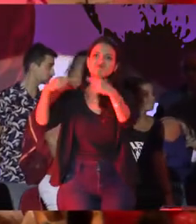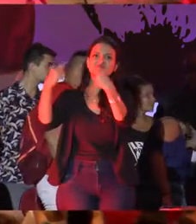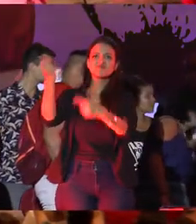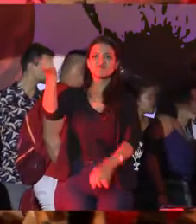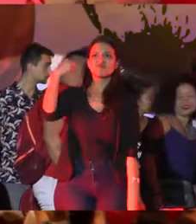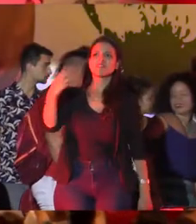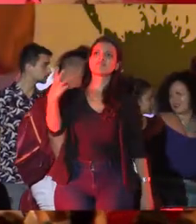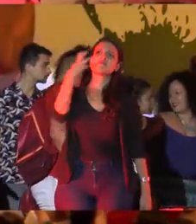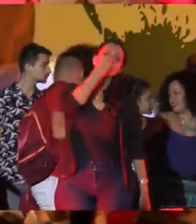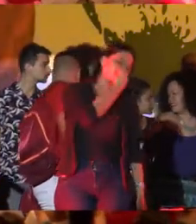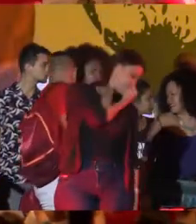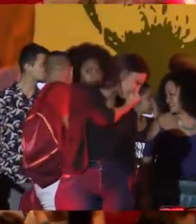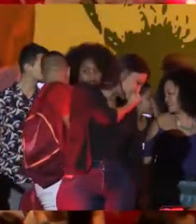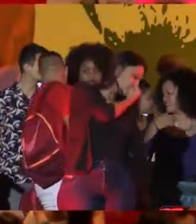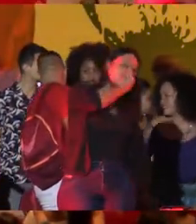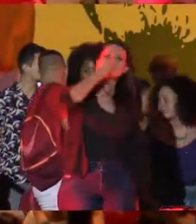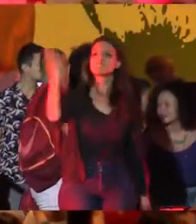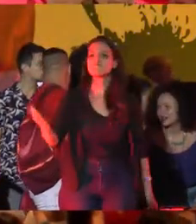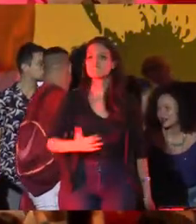calar,